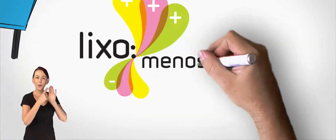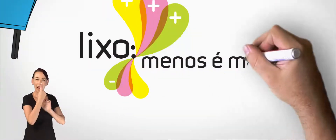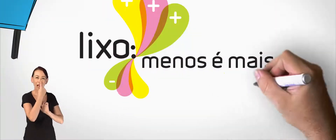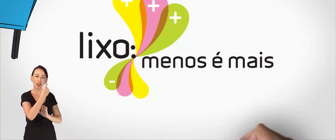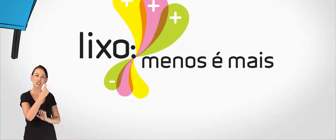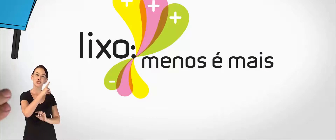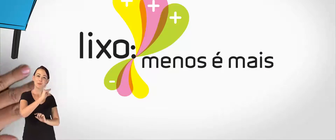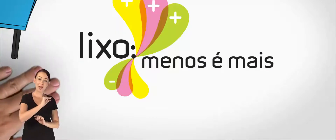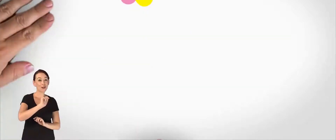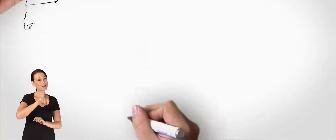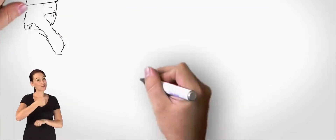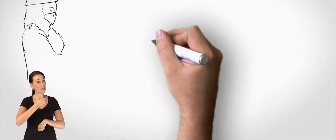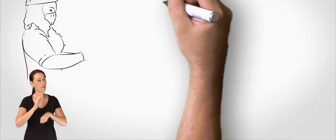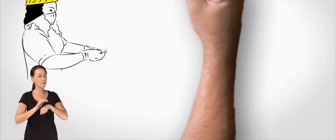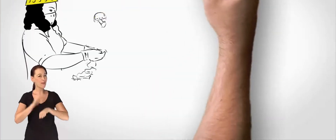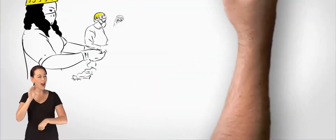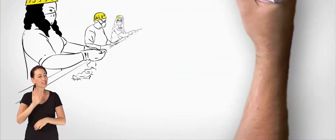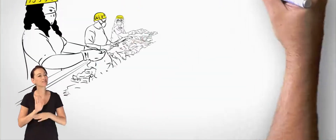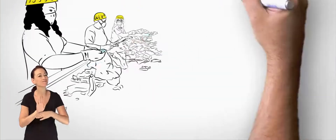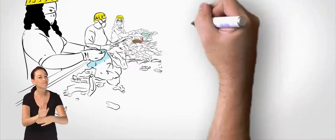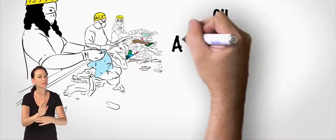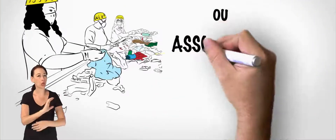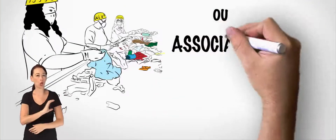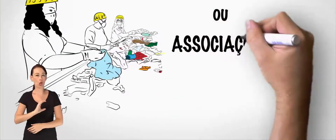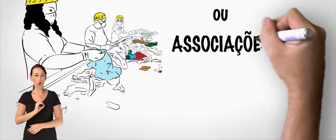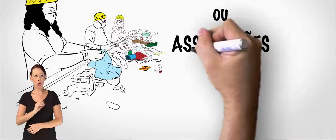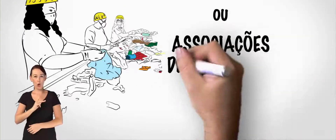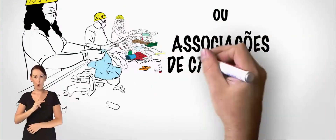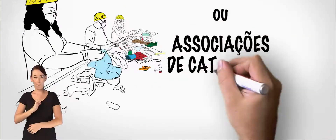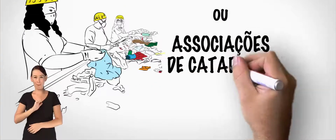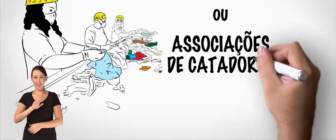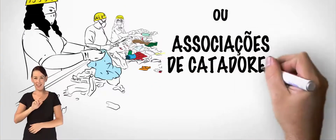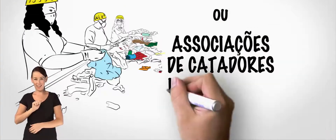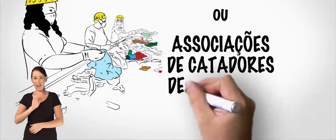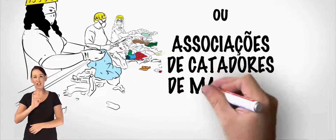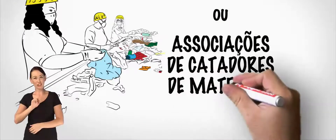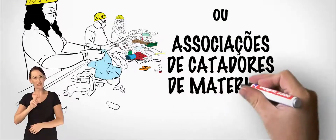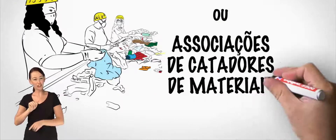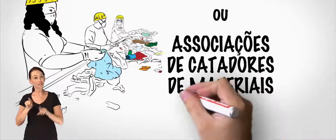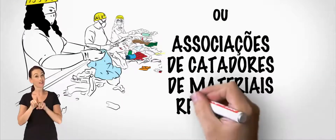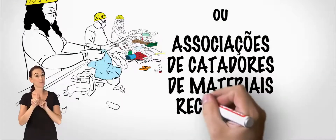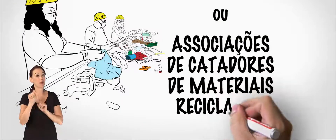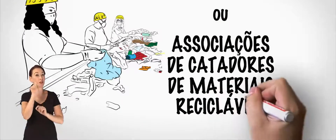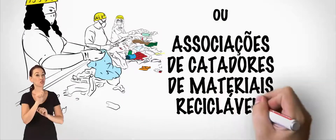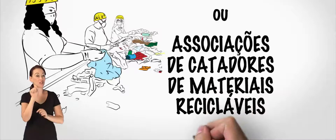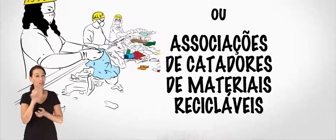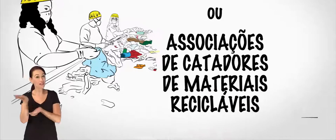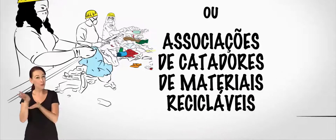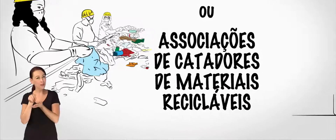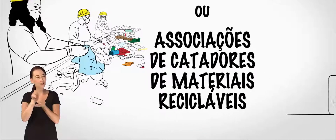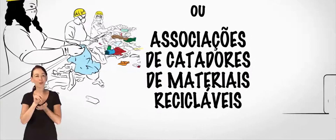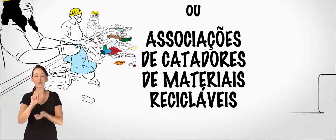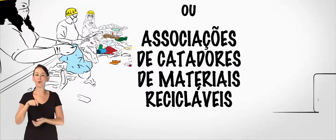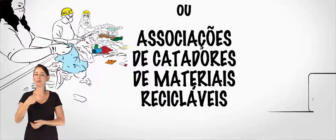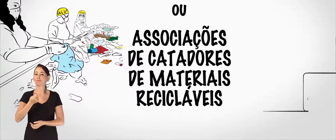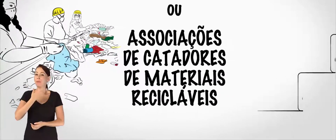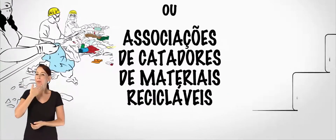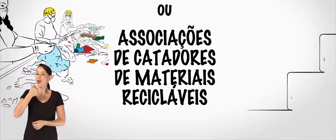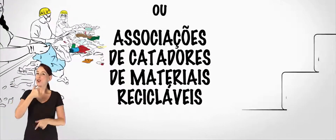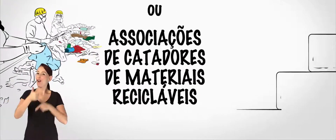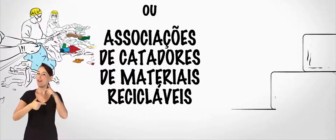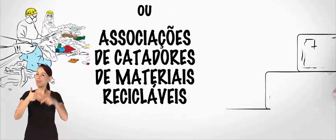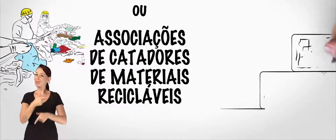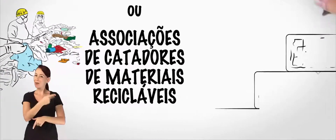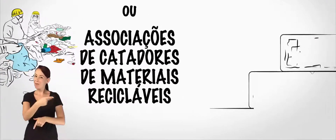O programa Lixo Menos é Mais apoia as cooperativas ou associações de catadores de materiais recicláveis